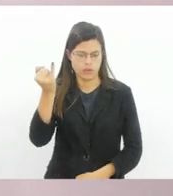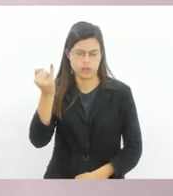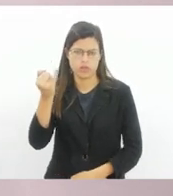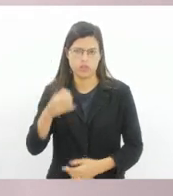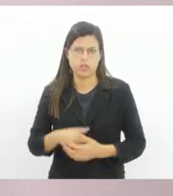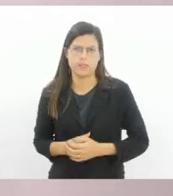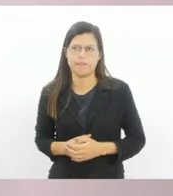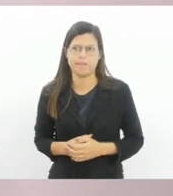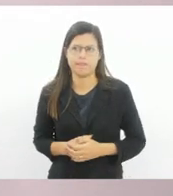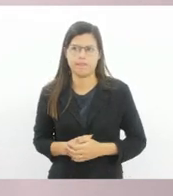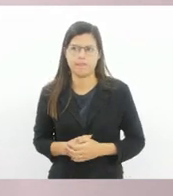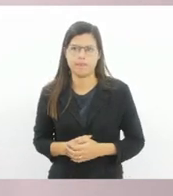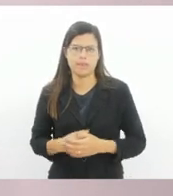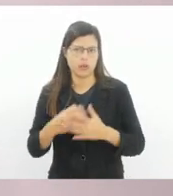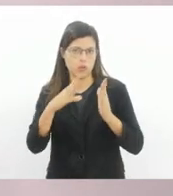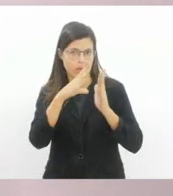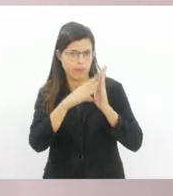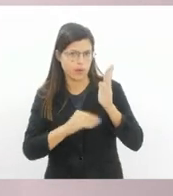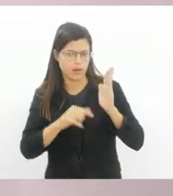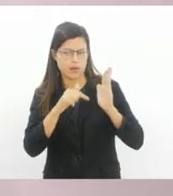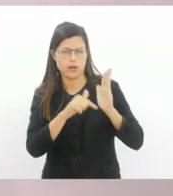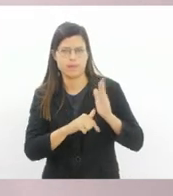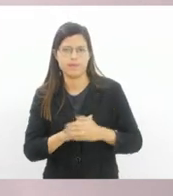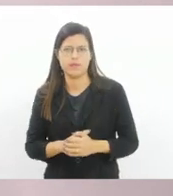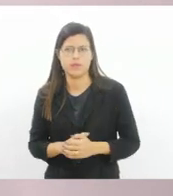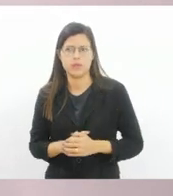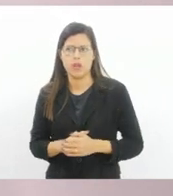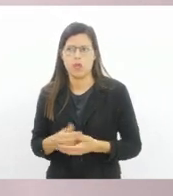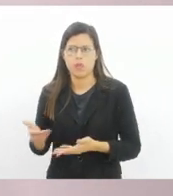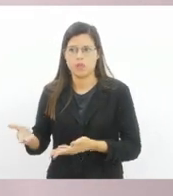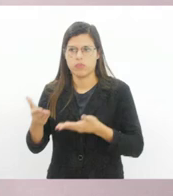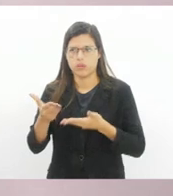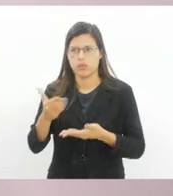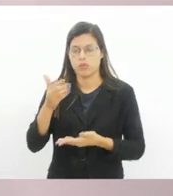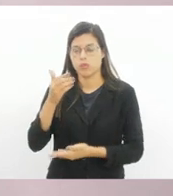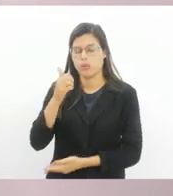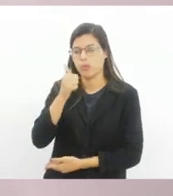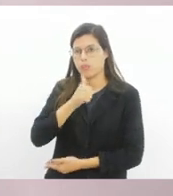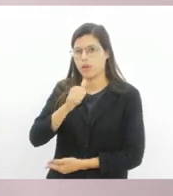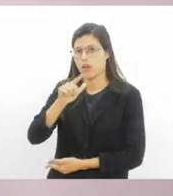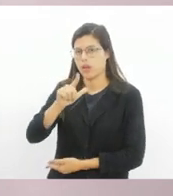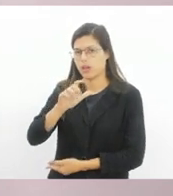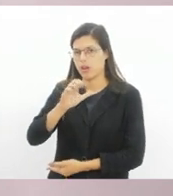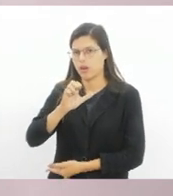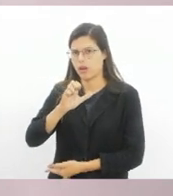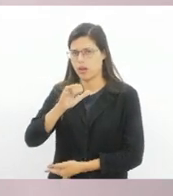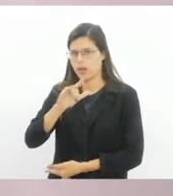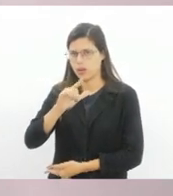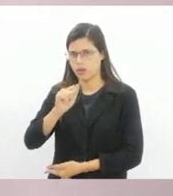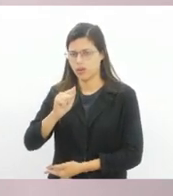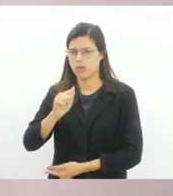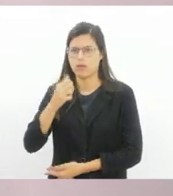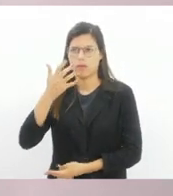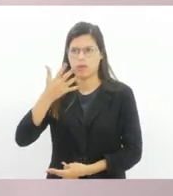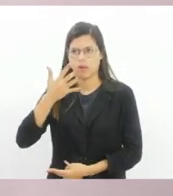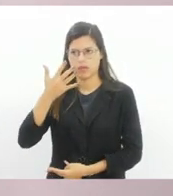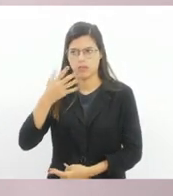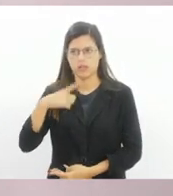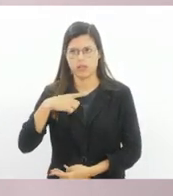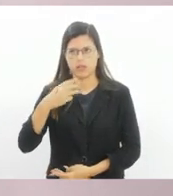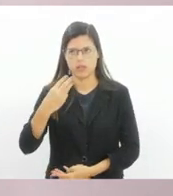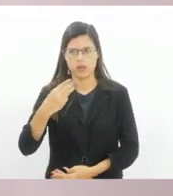sentido, essa inspiração. Eu convido agora a senhora Leila Desse para que possa fazer uso da fala. A senhora dispõe